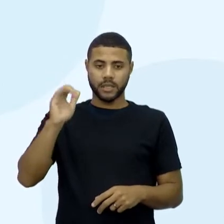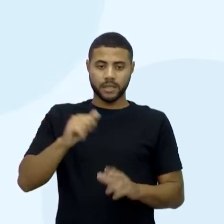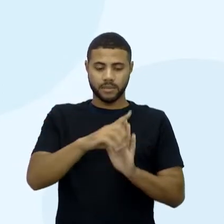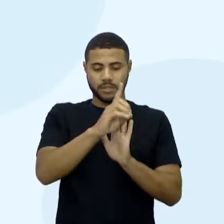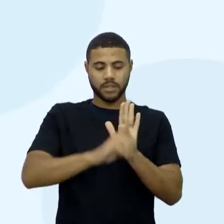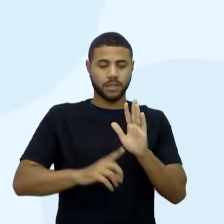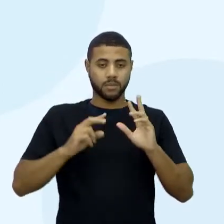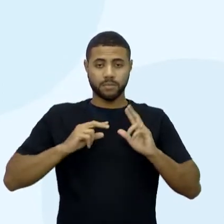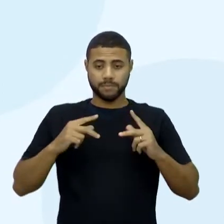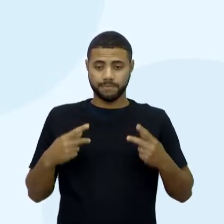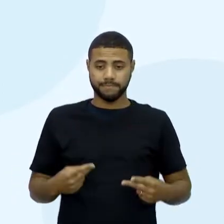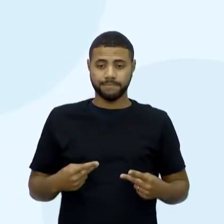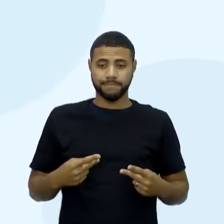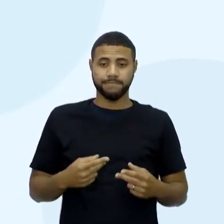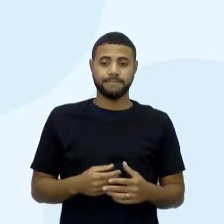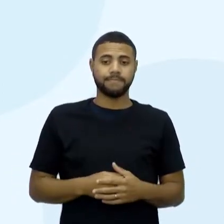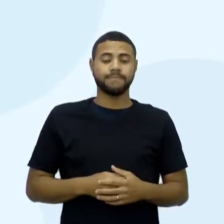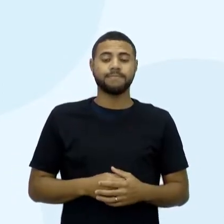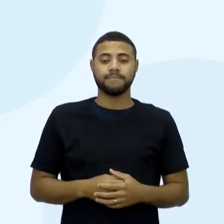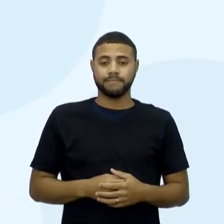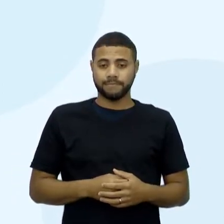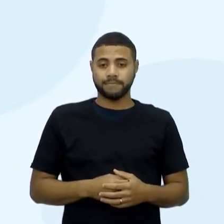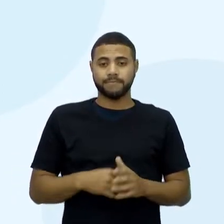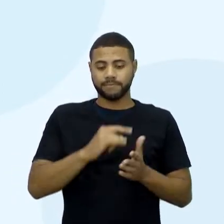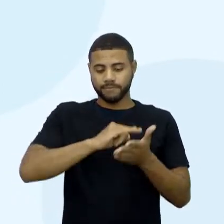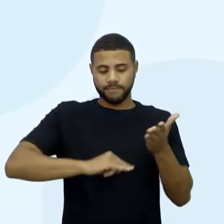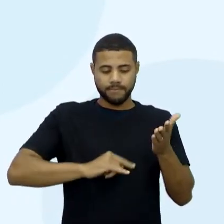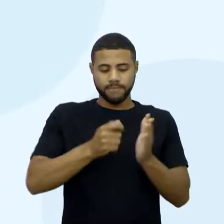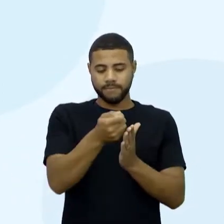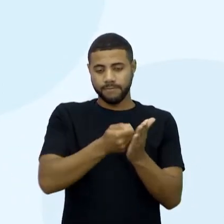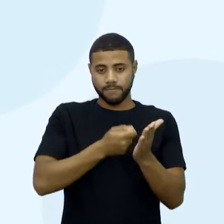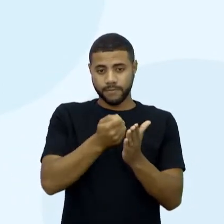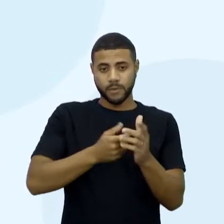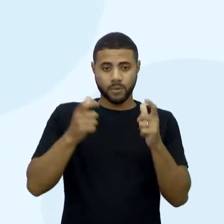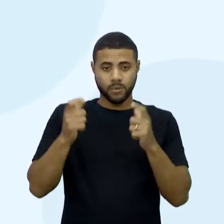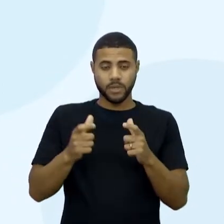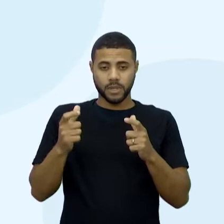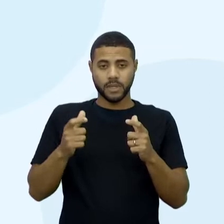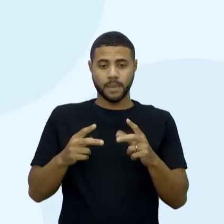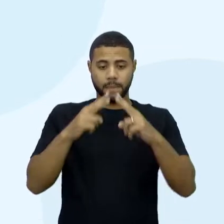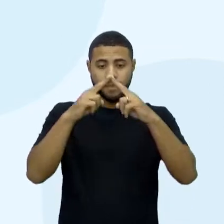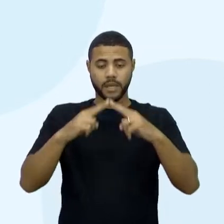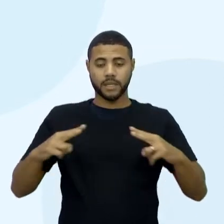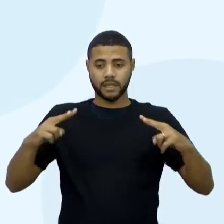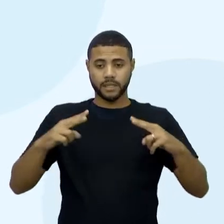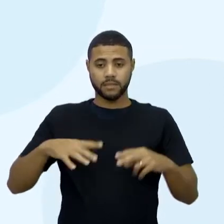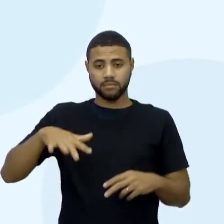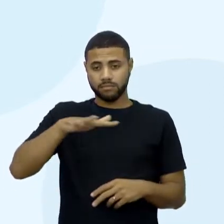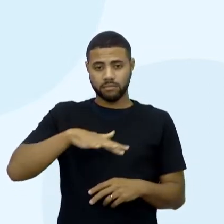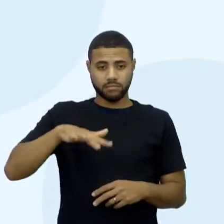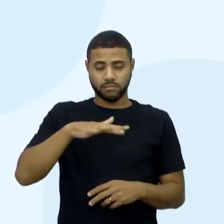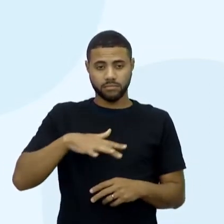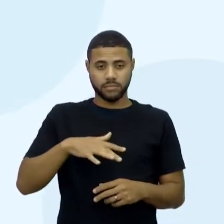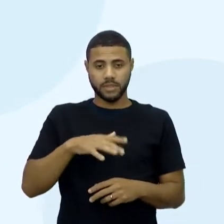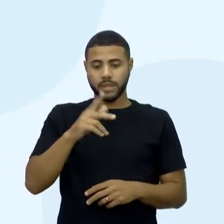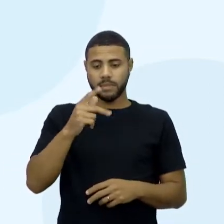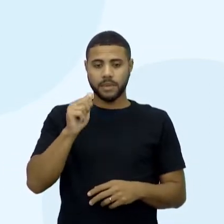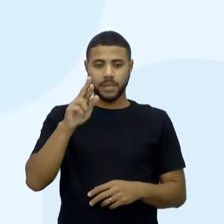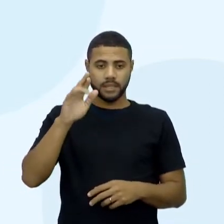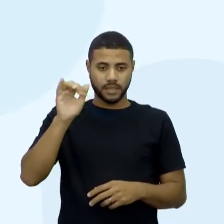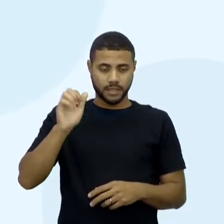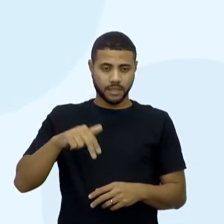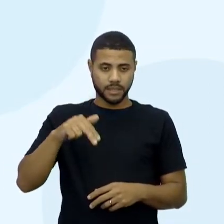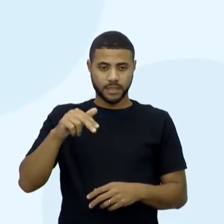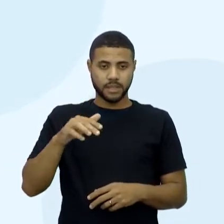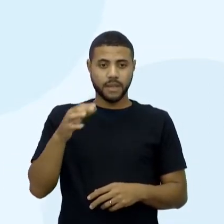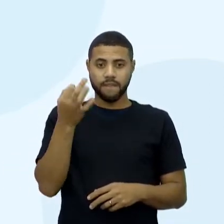Humanos. Então, esse documento ele foi elaborado em Paris, né, na França, na sede da Organização das Nações Unidas